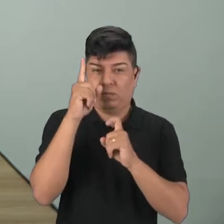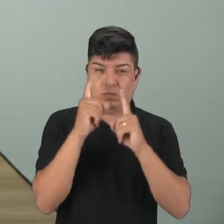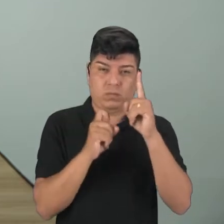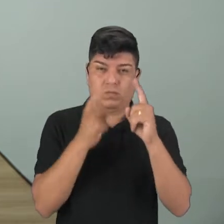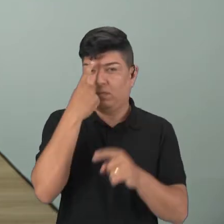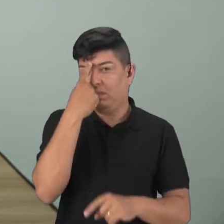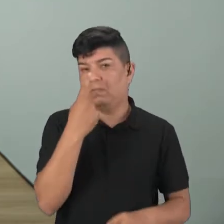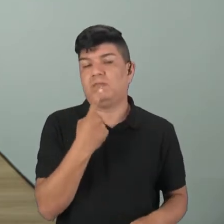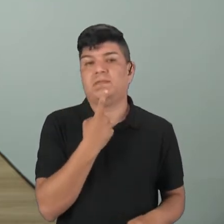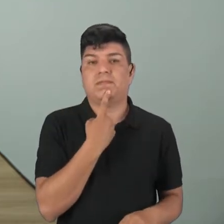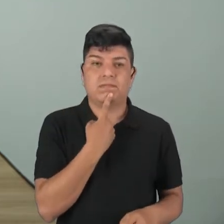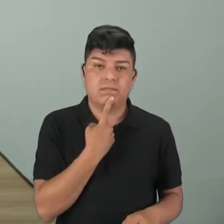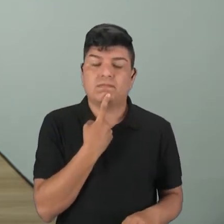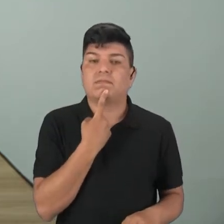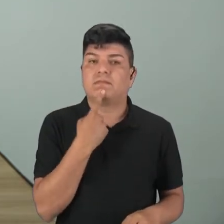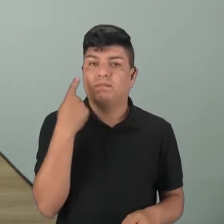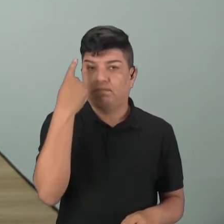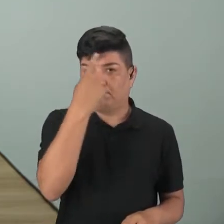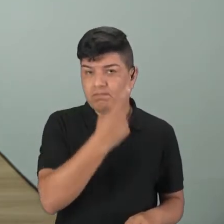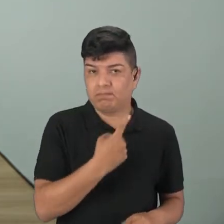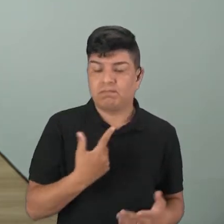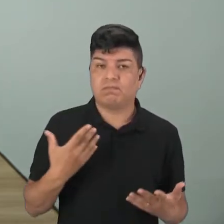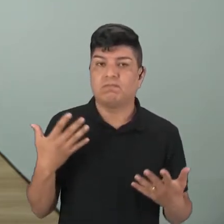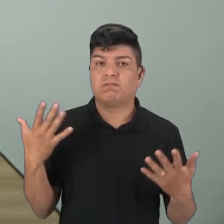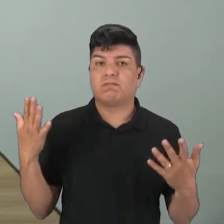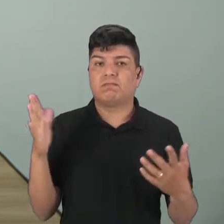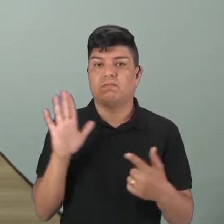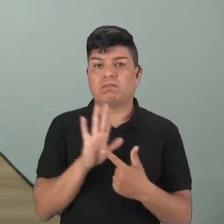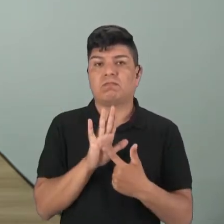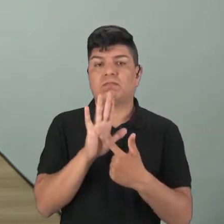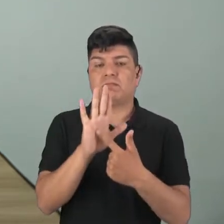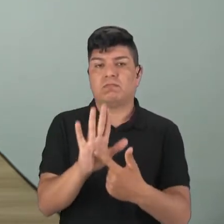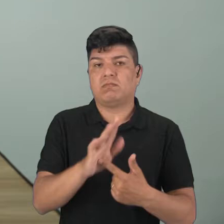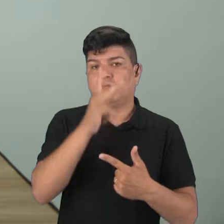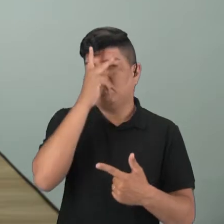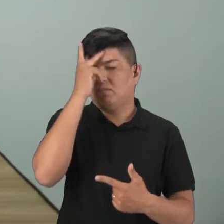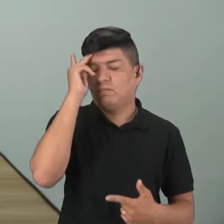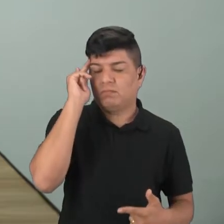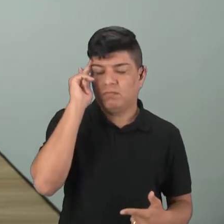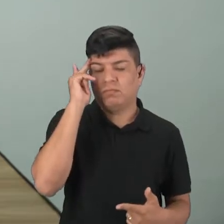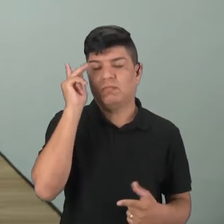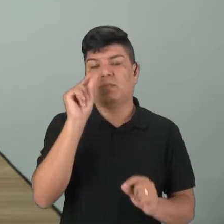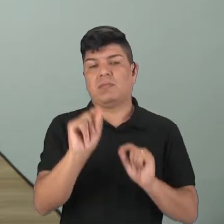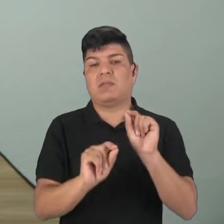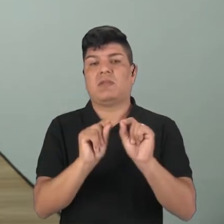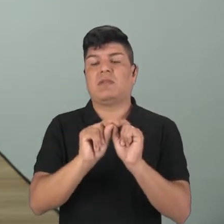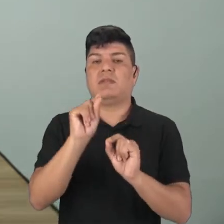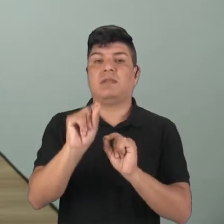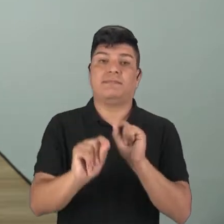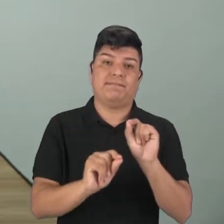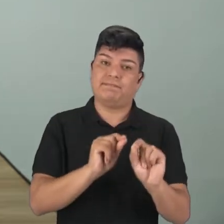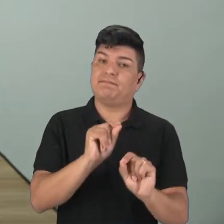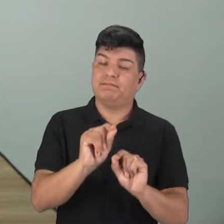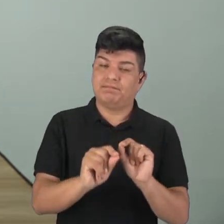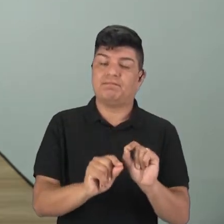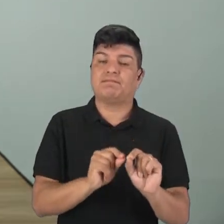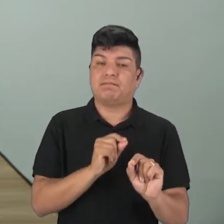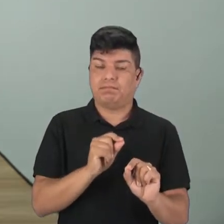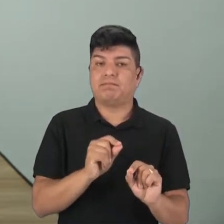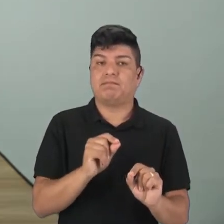pela imagem, pela expressão do rosto, pela posição do personagem, o que ele está fazendo, A